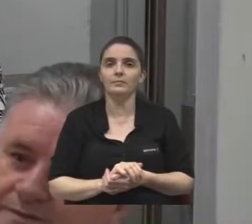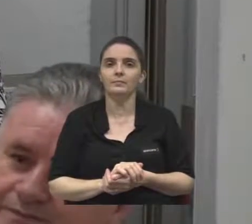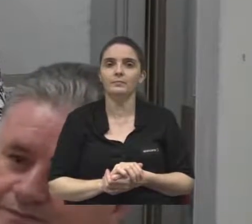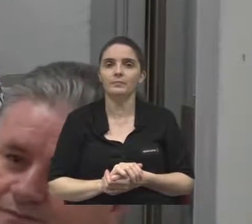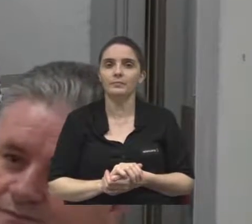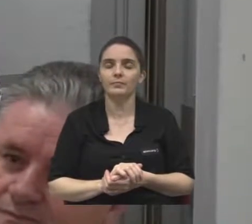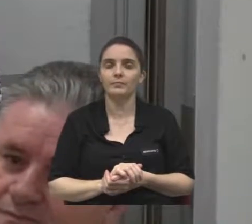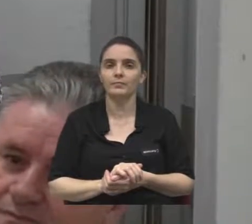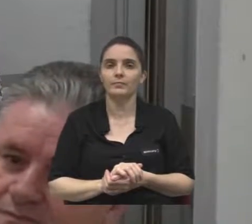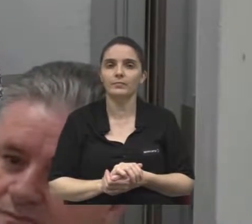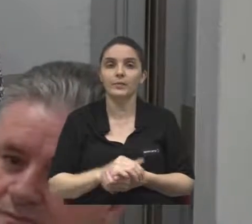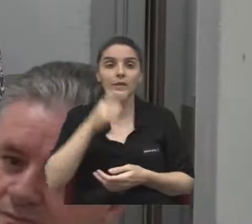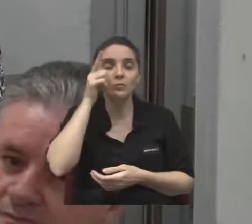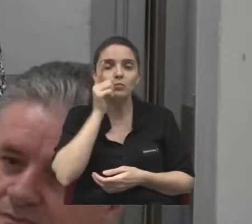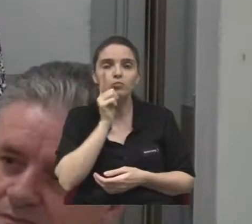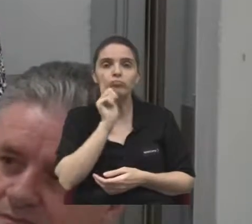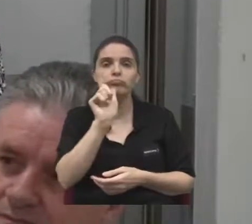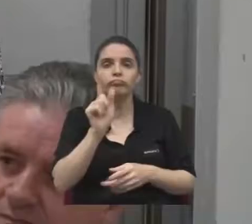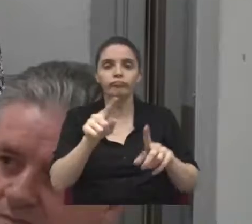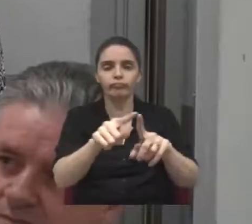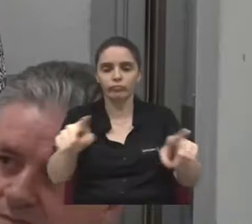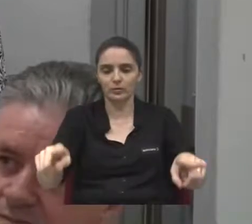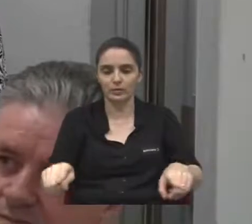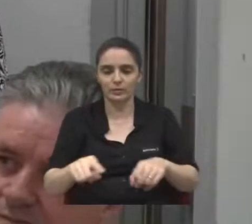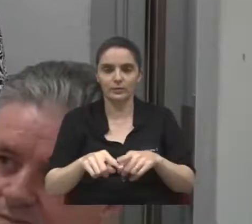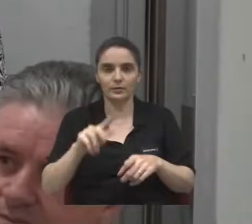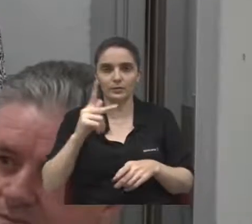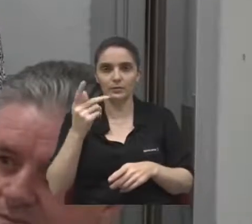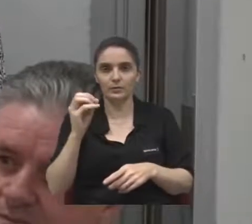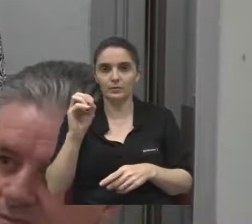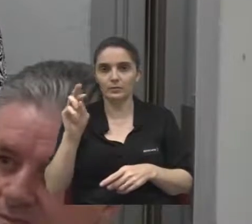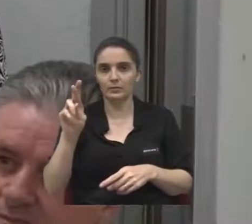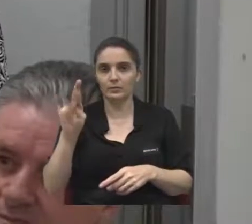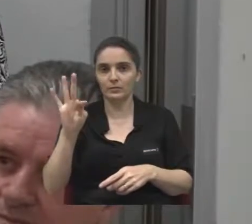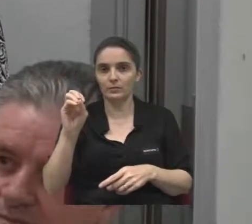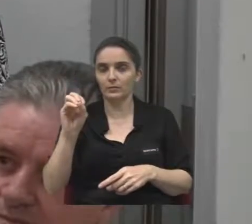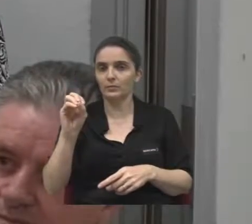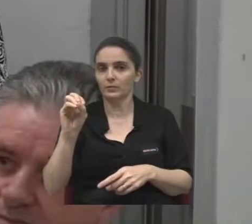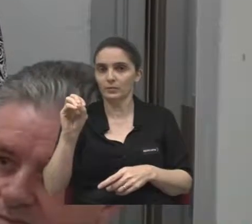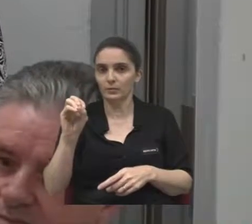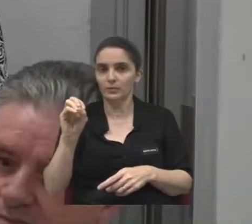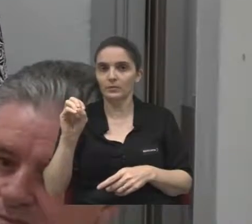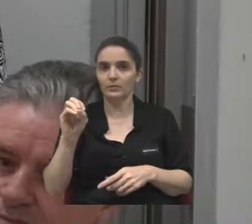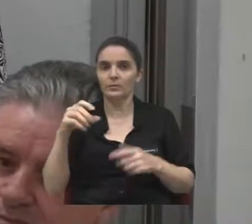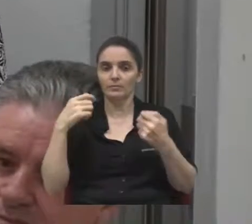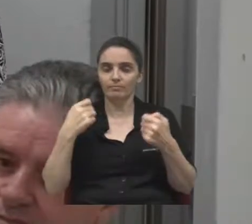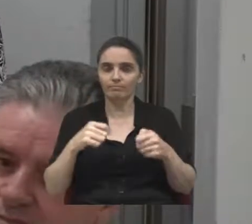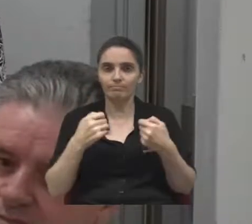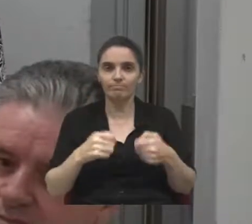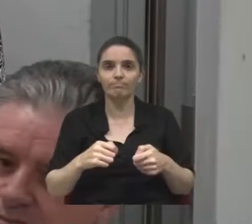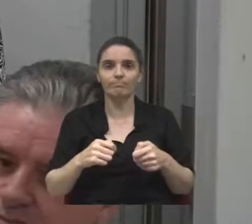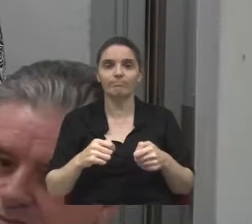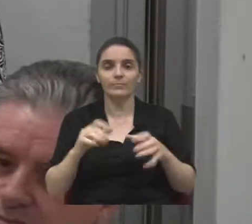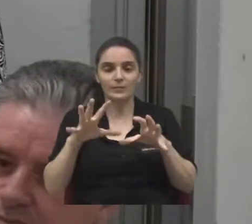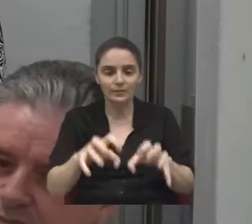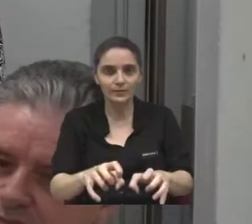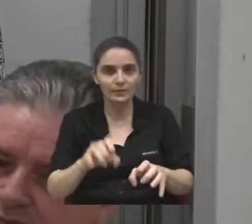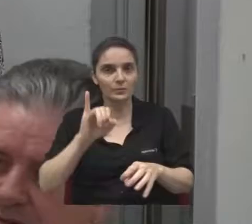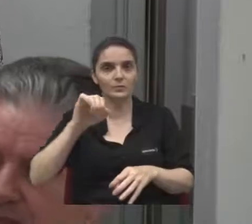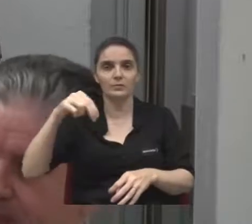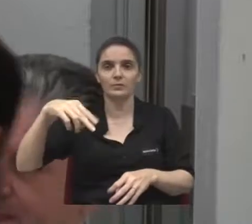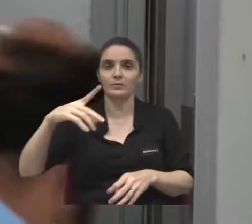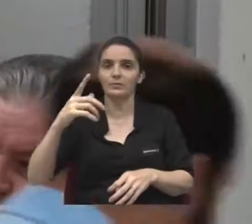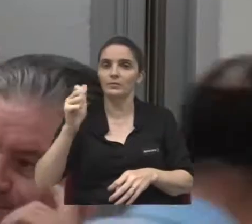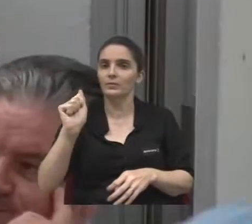conseguir o horto, essa questão da Elizabeth Teixeira tinha que passar, porque senão o INCRA não ia liberar.